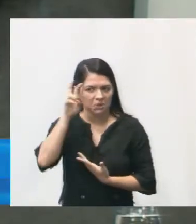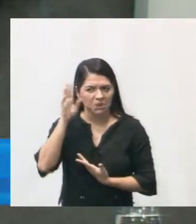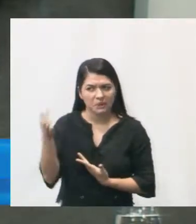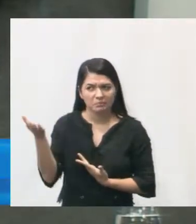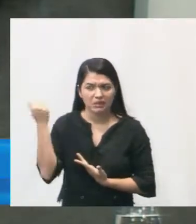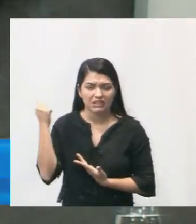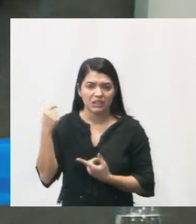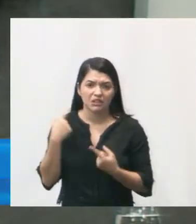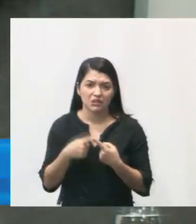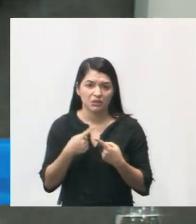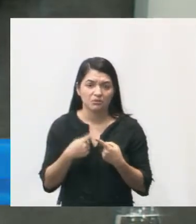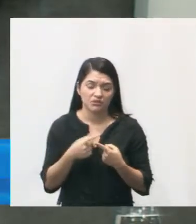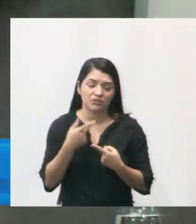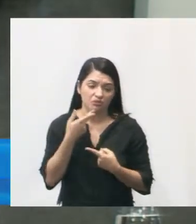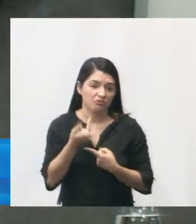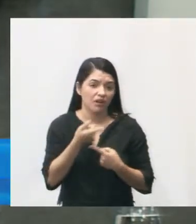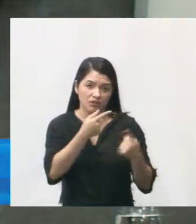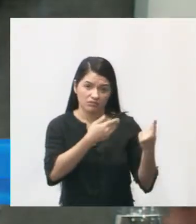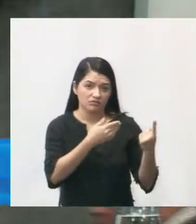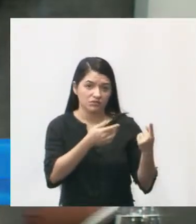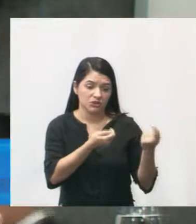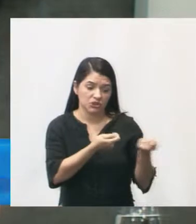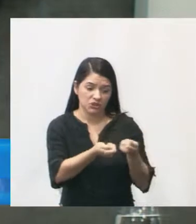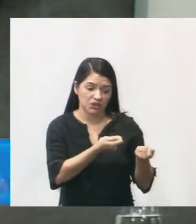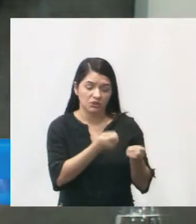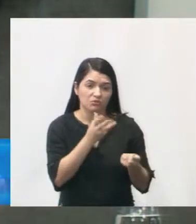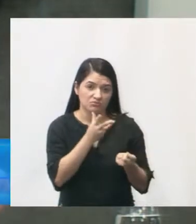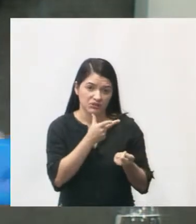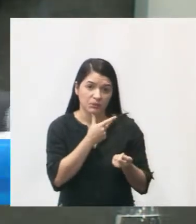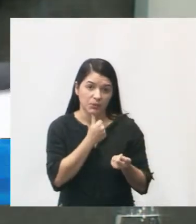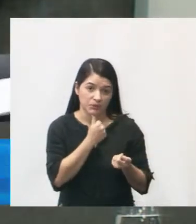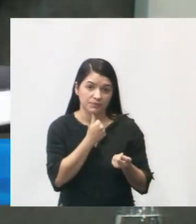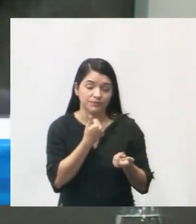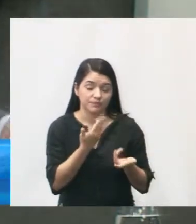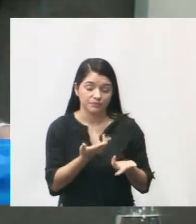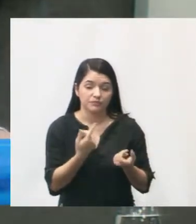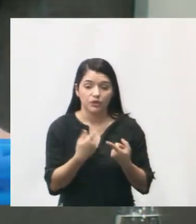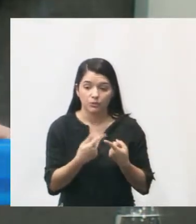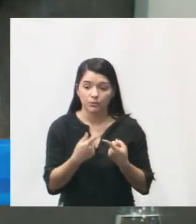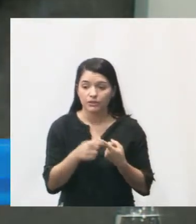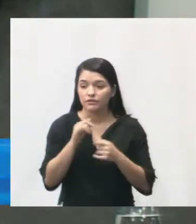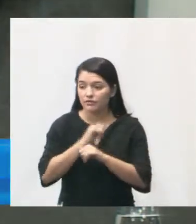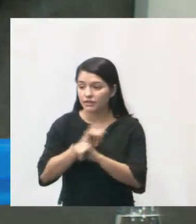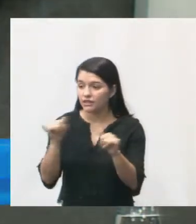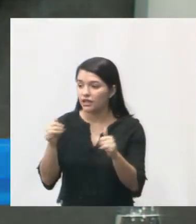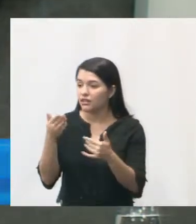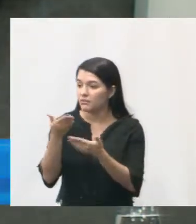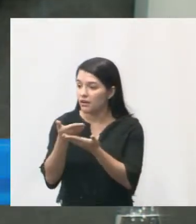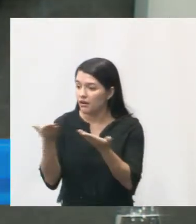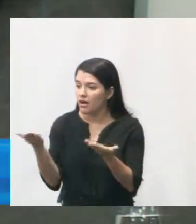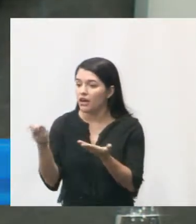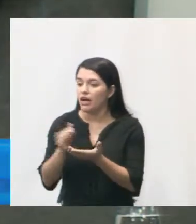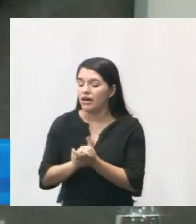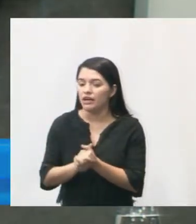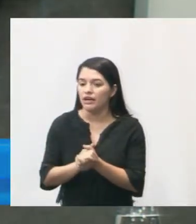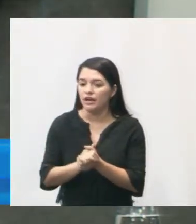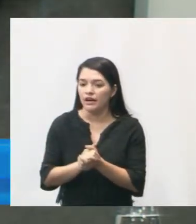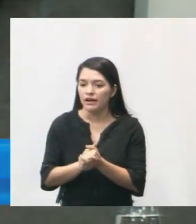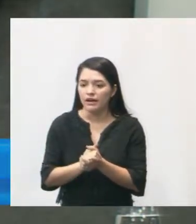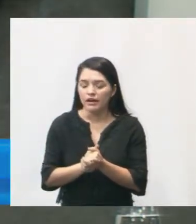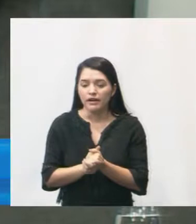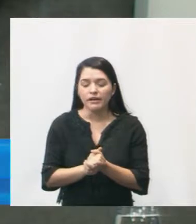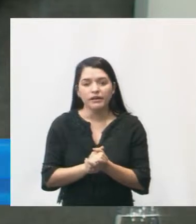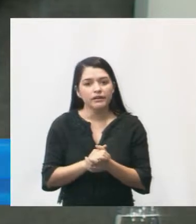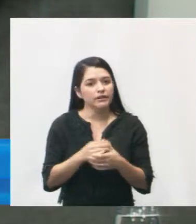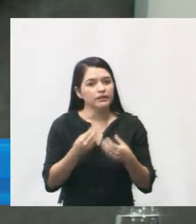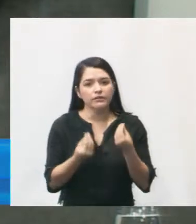gestão é lenta e ineficiente, estou trazendo aqui para o Kleber, para o Parrini, a situação